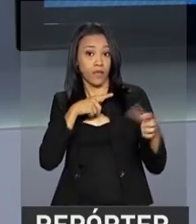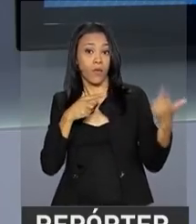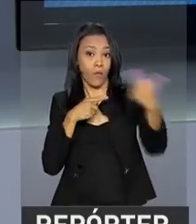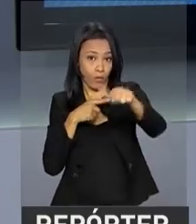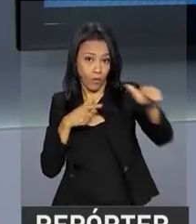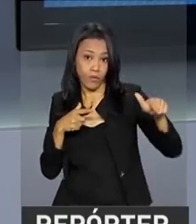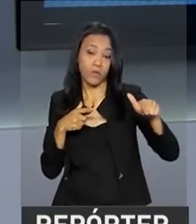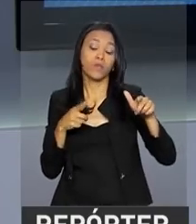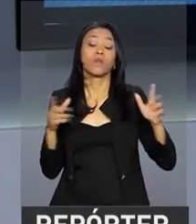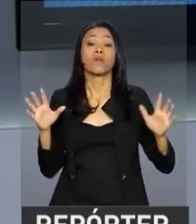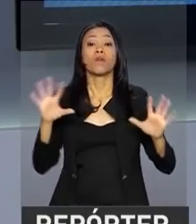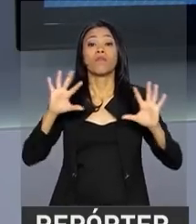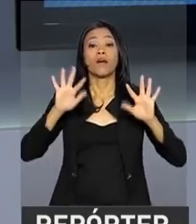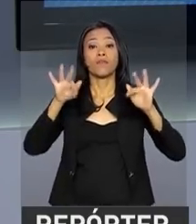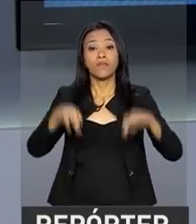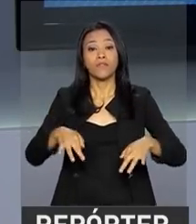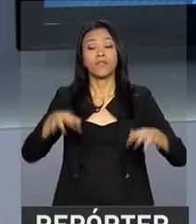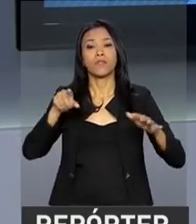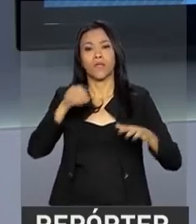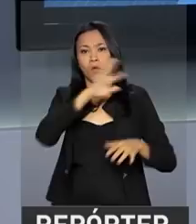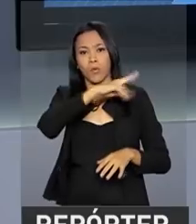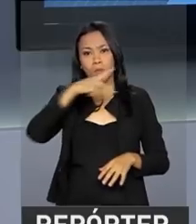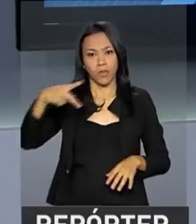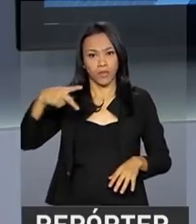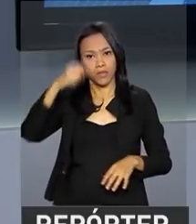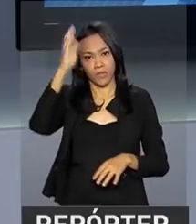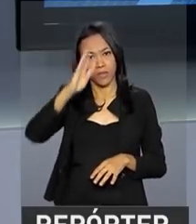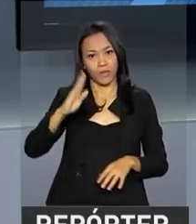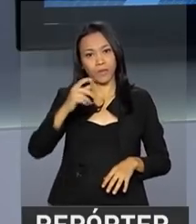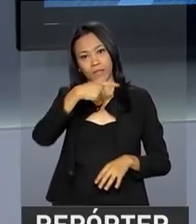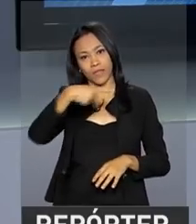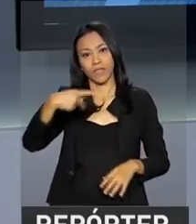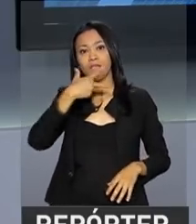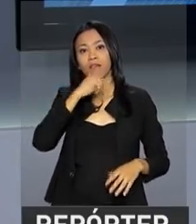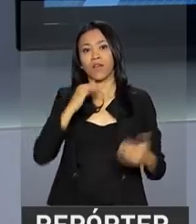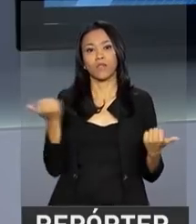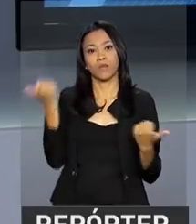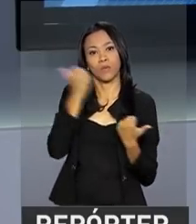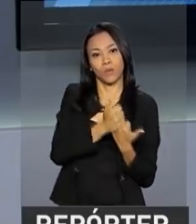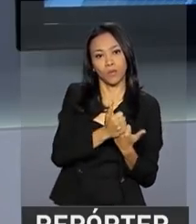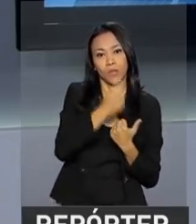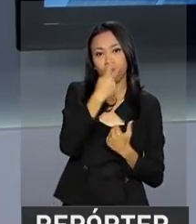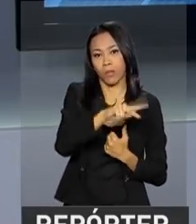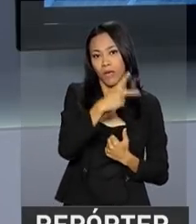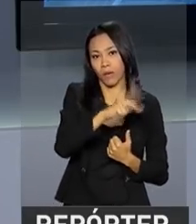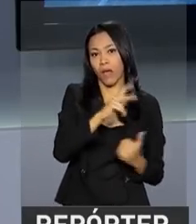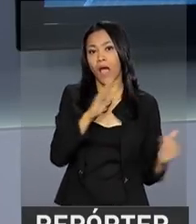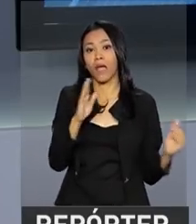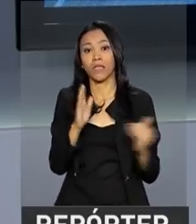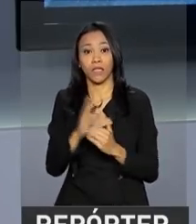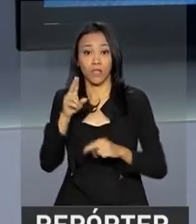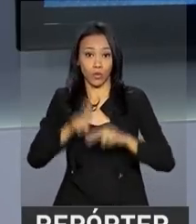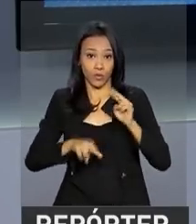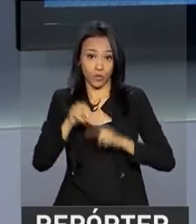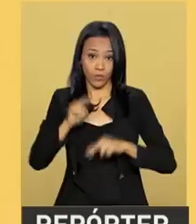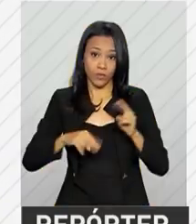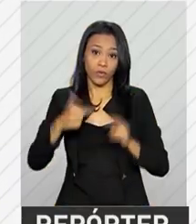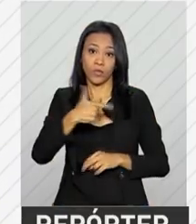o evento vai encerrar a participação do brasil na presidência do bloco que será assumida pelo paraguai até junho de 2018